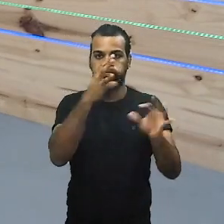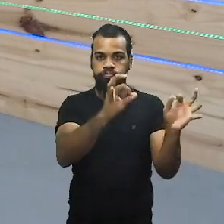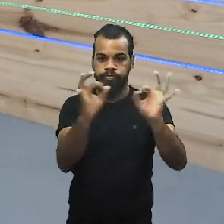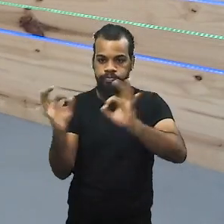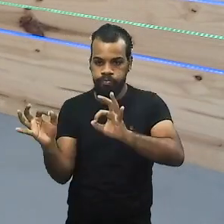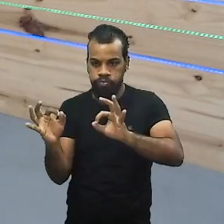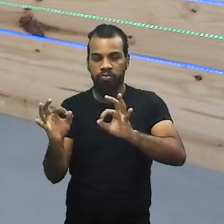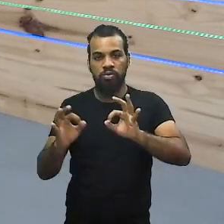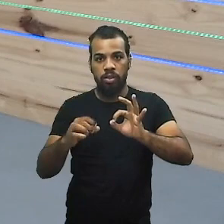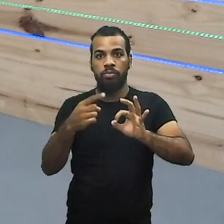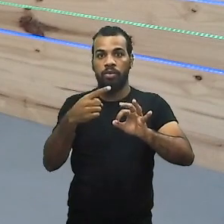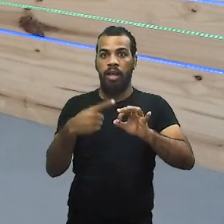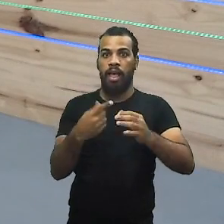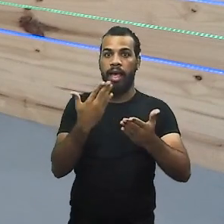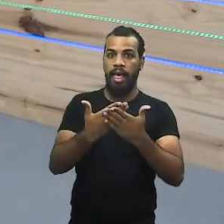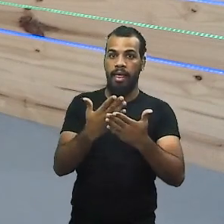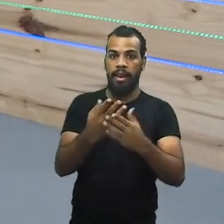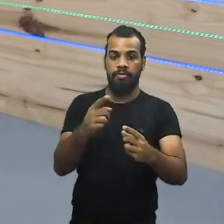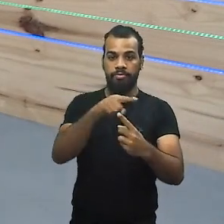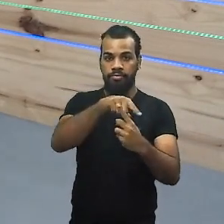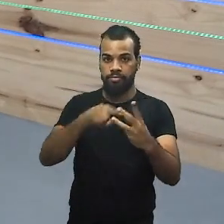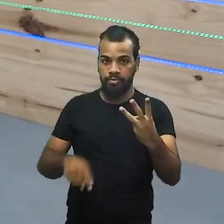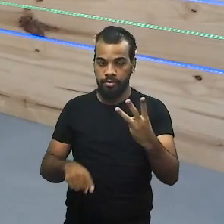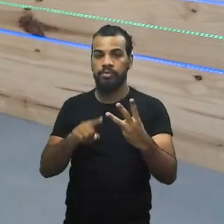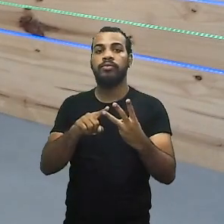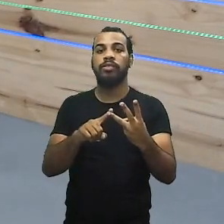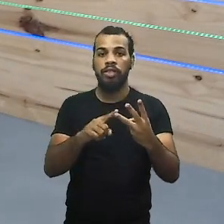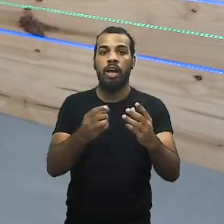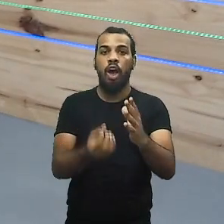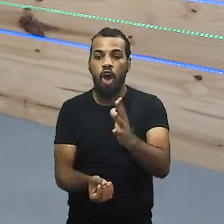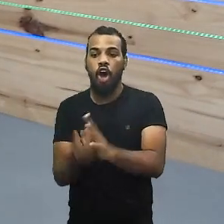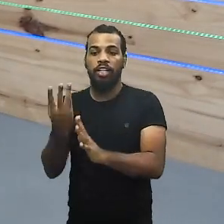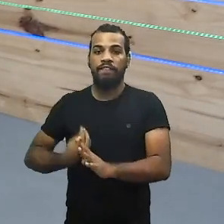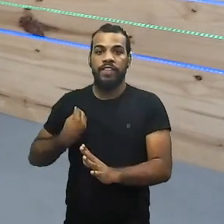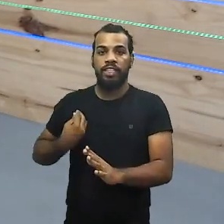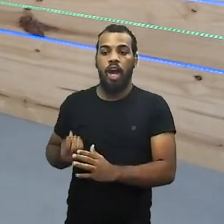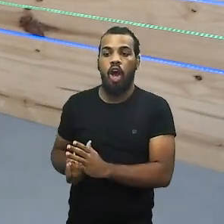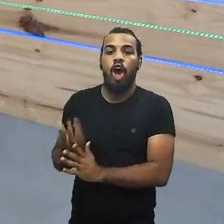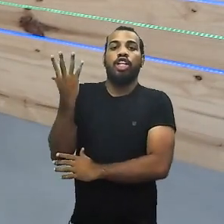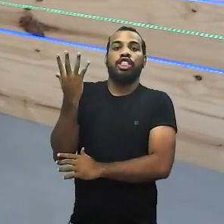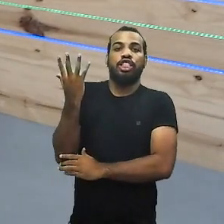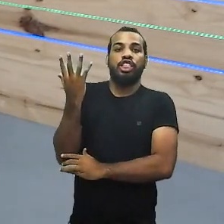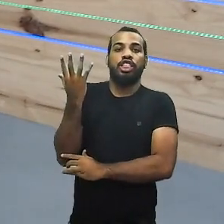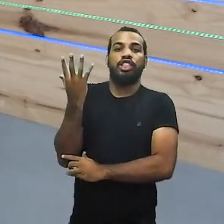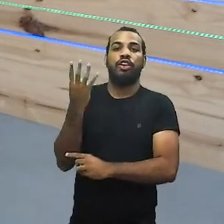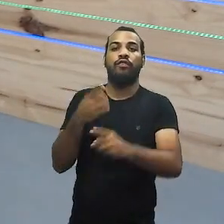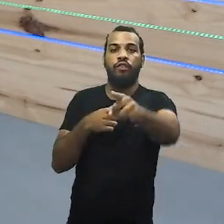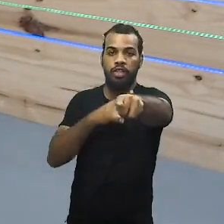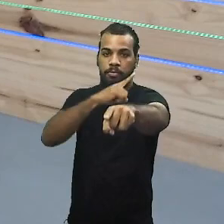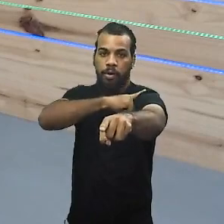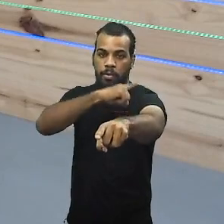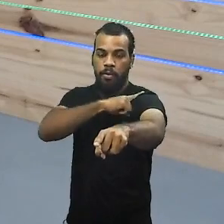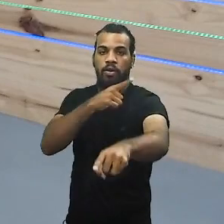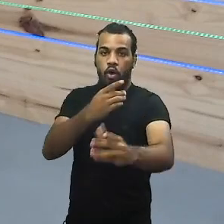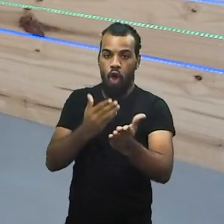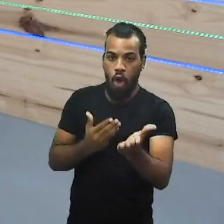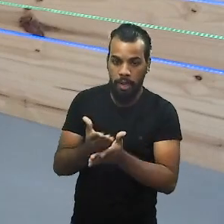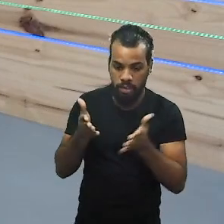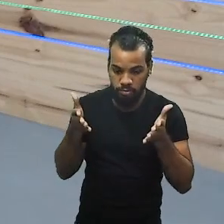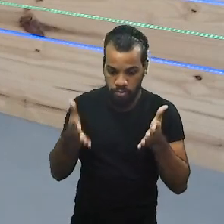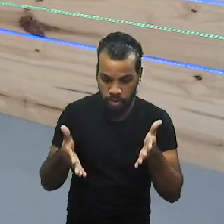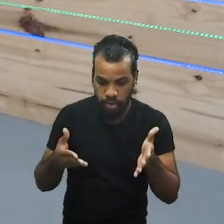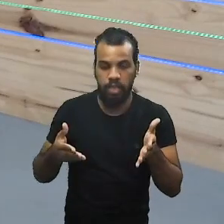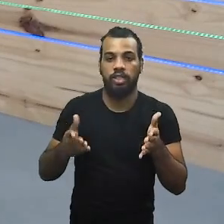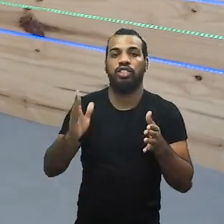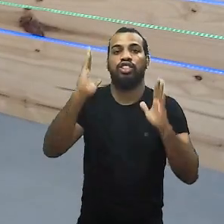porque nessas 3 aulas a gente começou o capítulo de origem da vida. Tá? Vocês que são primeiros anistas, a gente começa no primeiro ano já